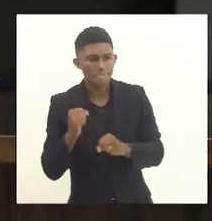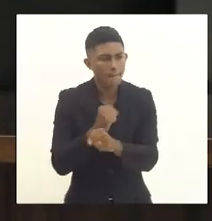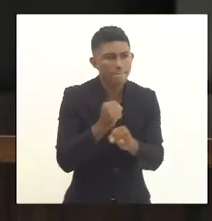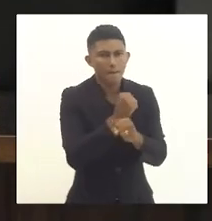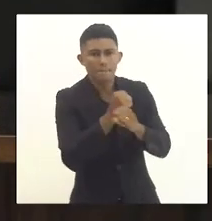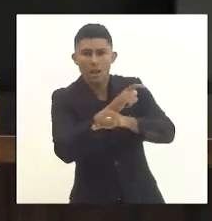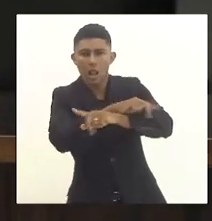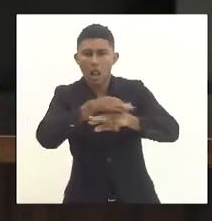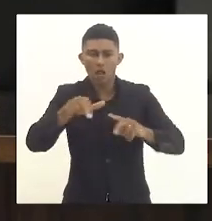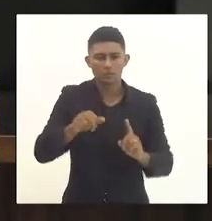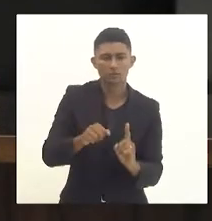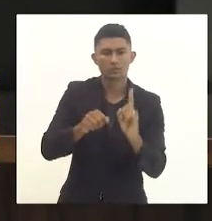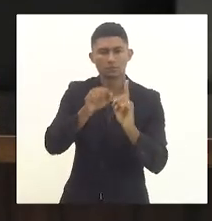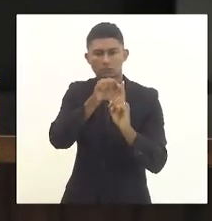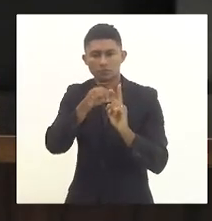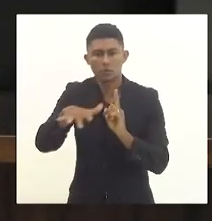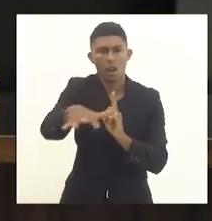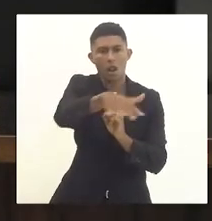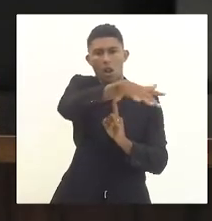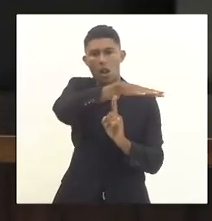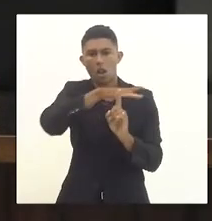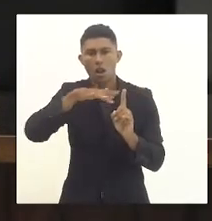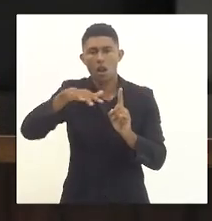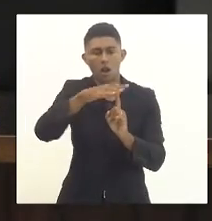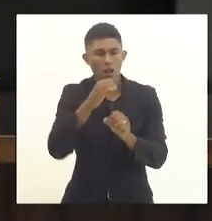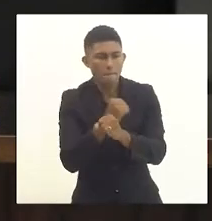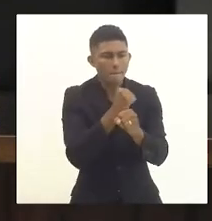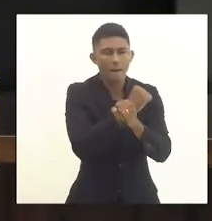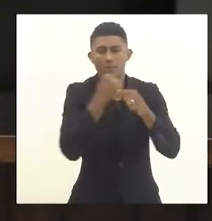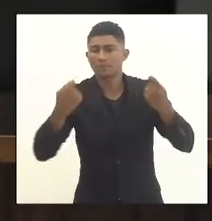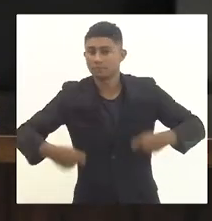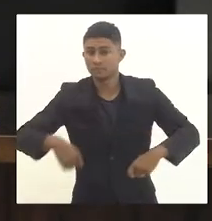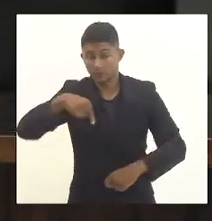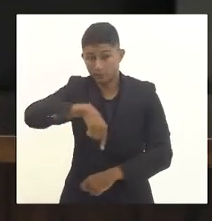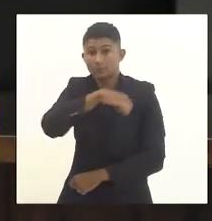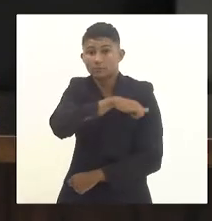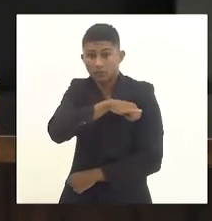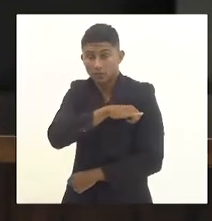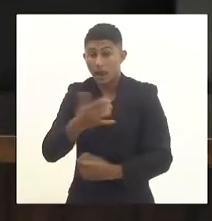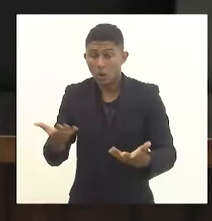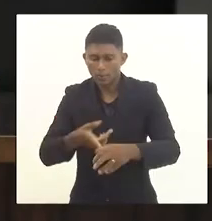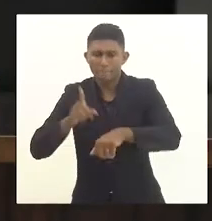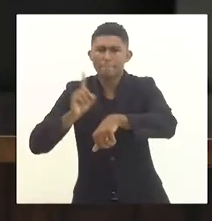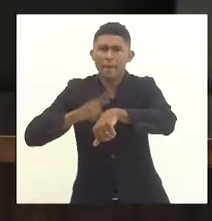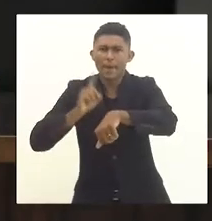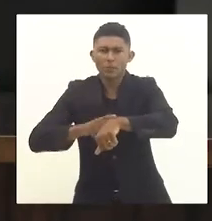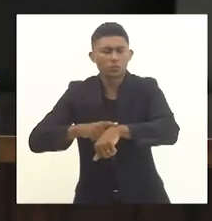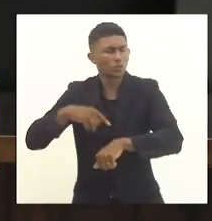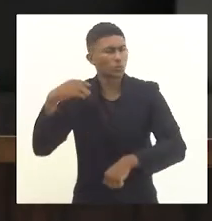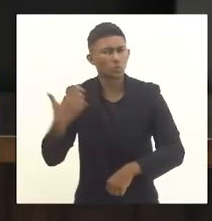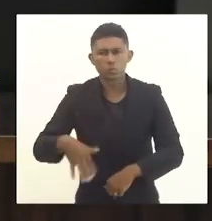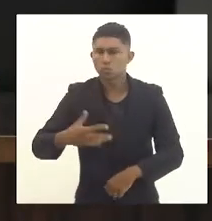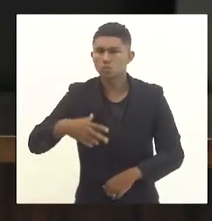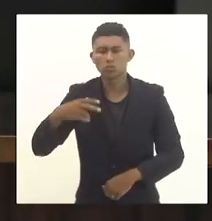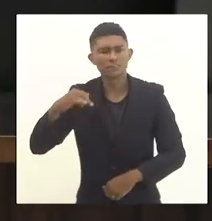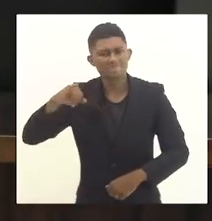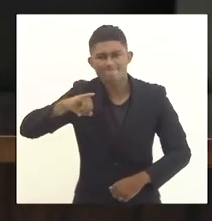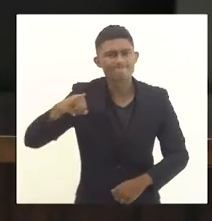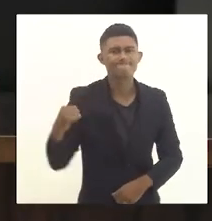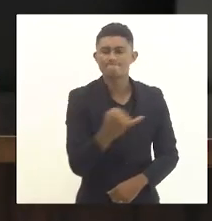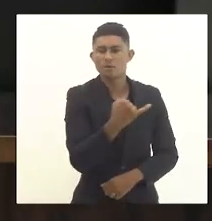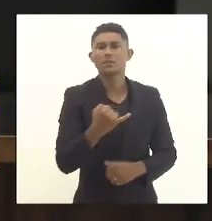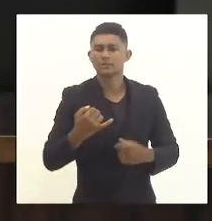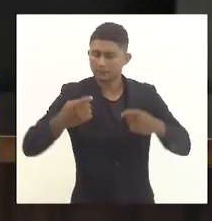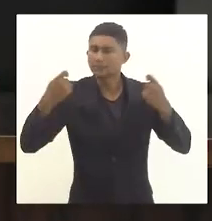antenas para a conectividade do 5G. O Rio de Janeiro vive um momento único, e para que possamos aproveitar dessa